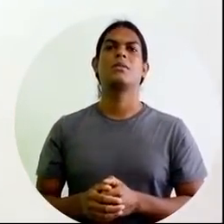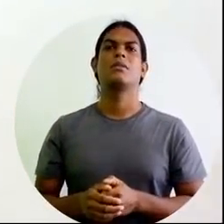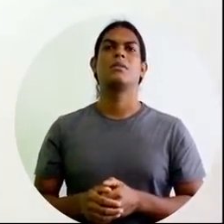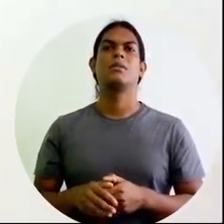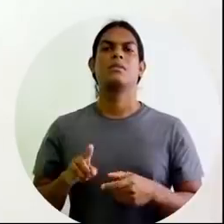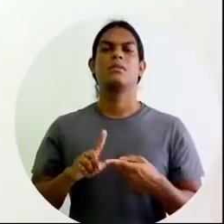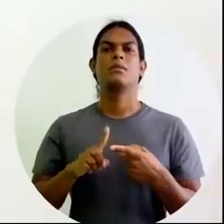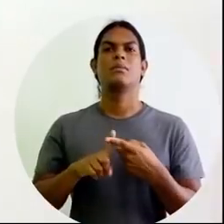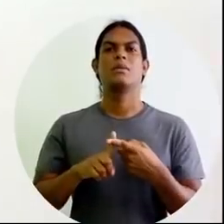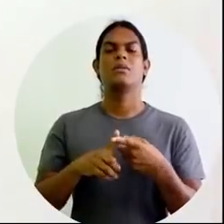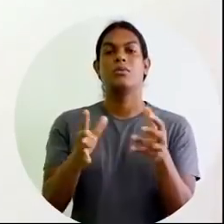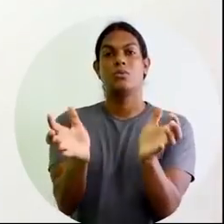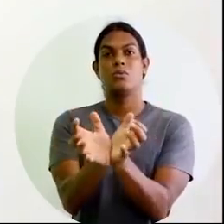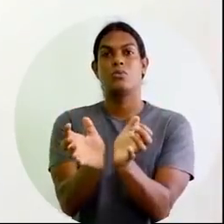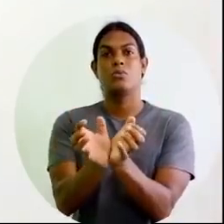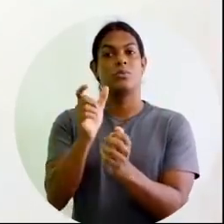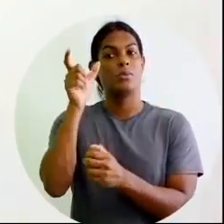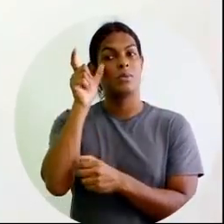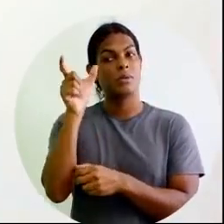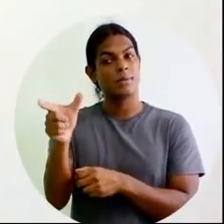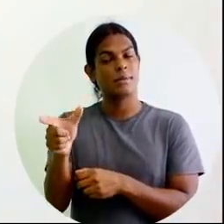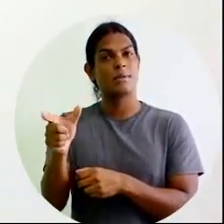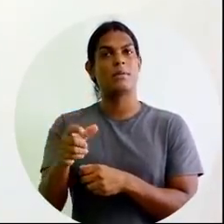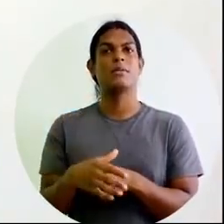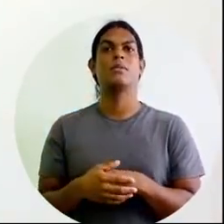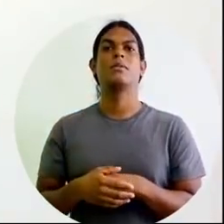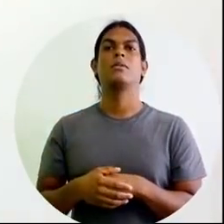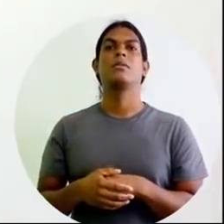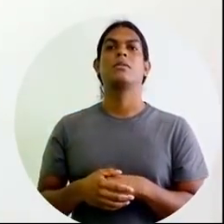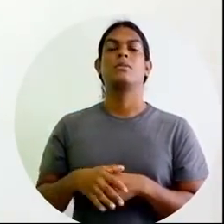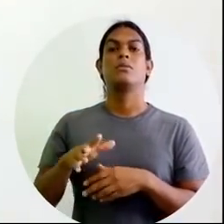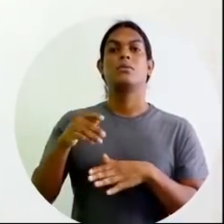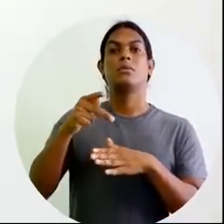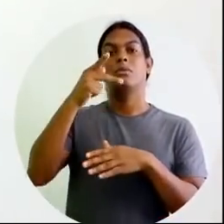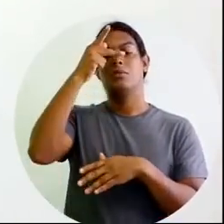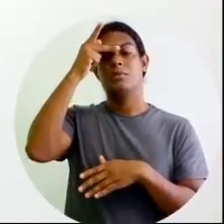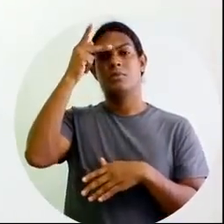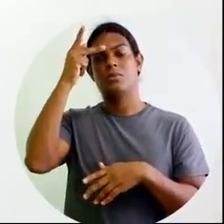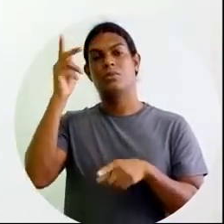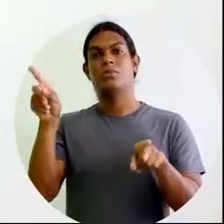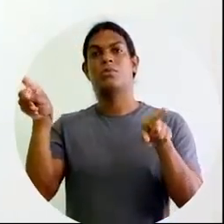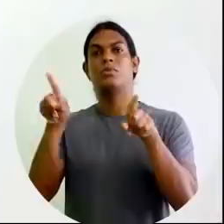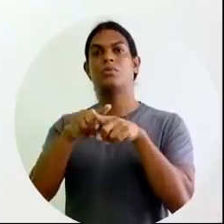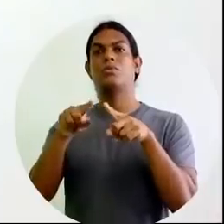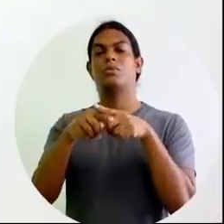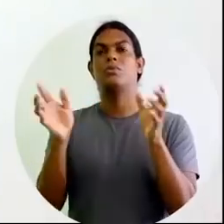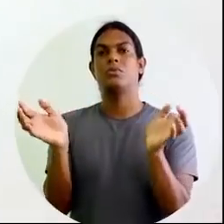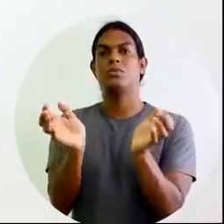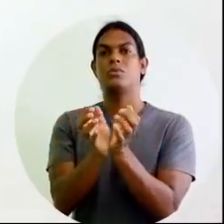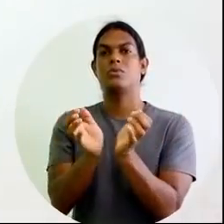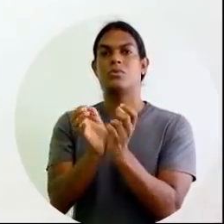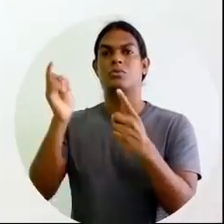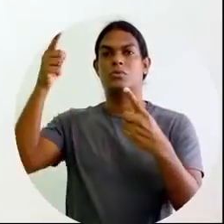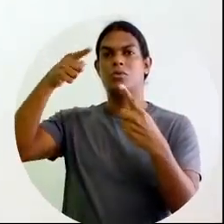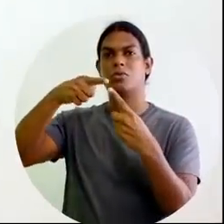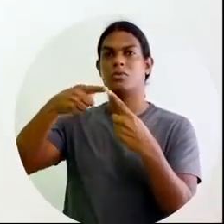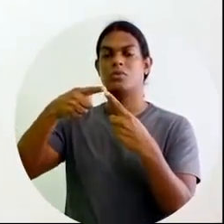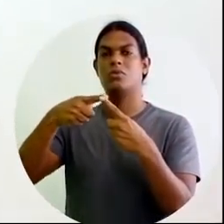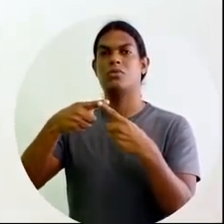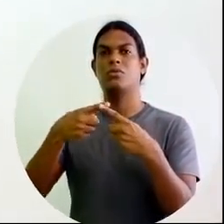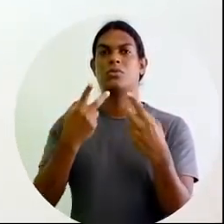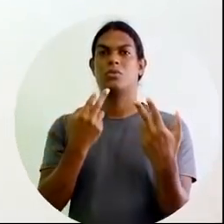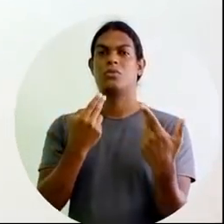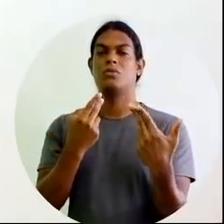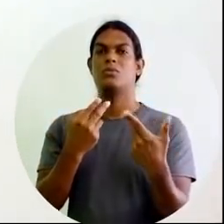um grupo de interesse, quando as pessoas se juntam com um único objetivo comum. Grupos de